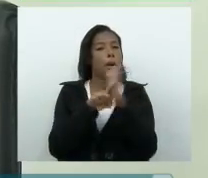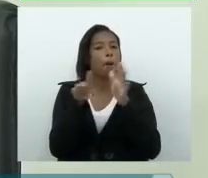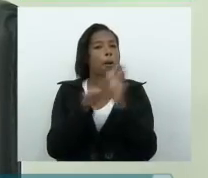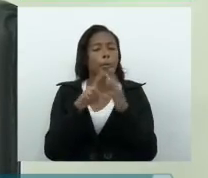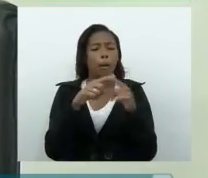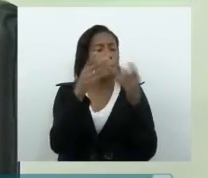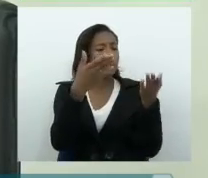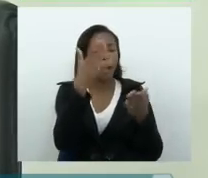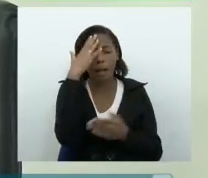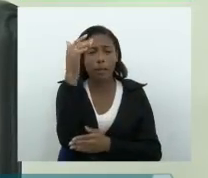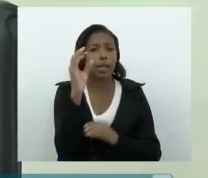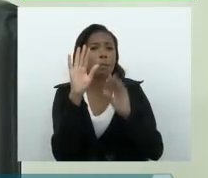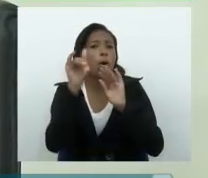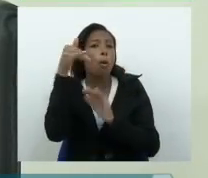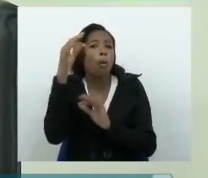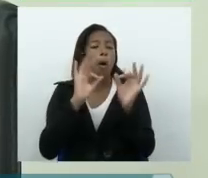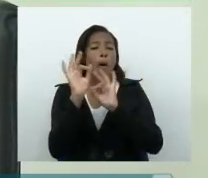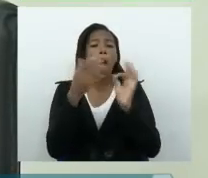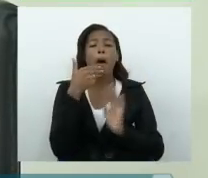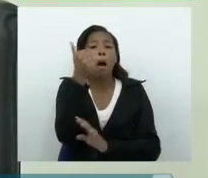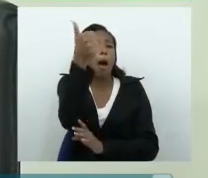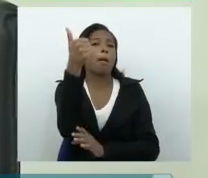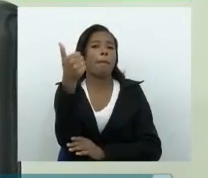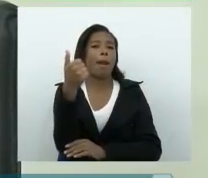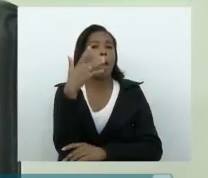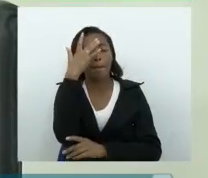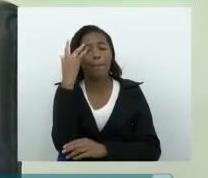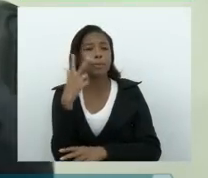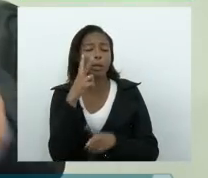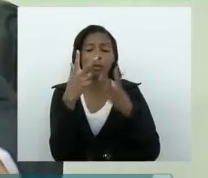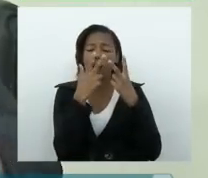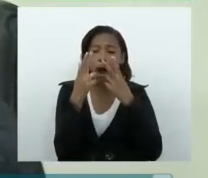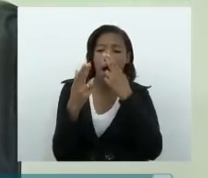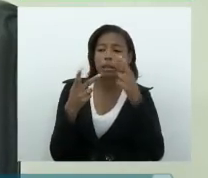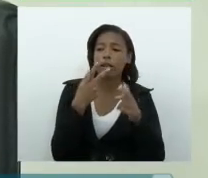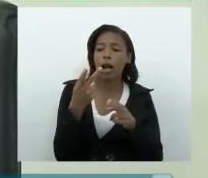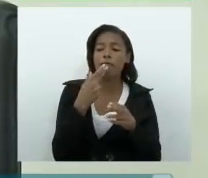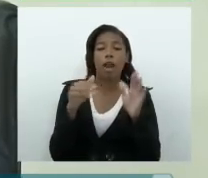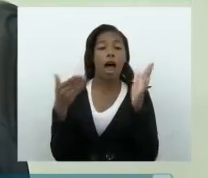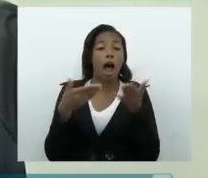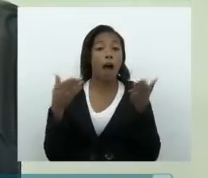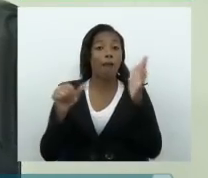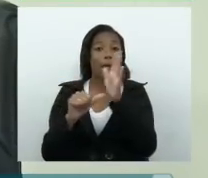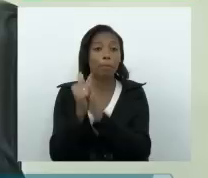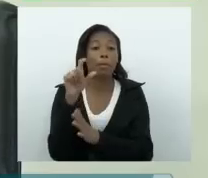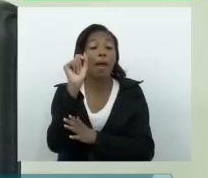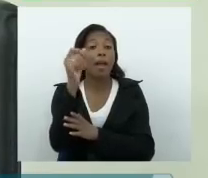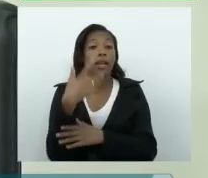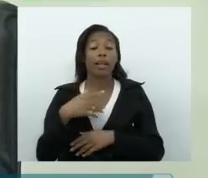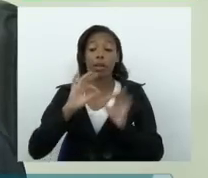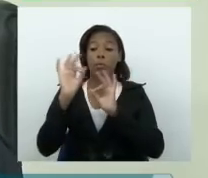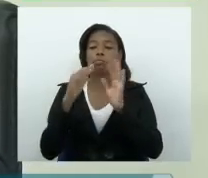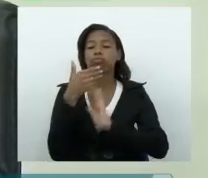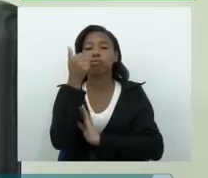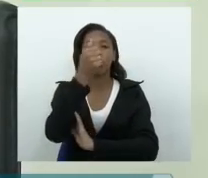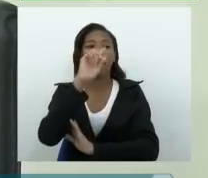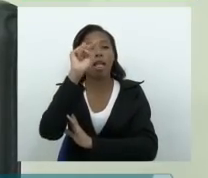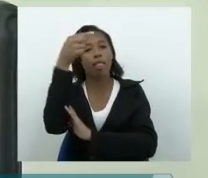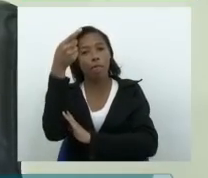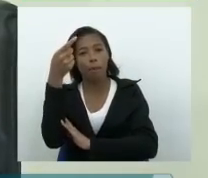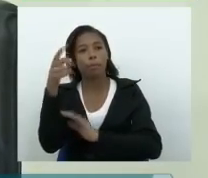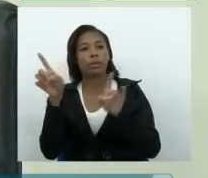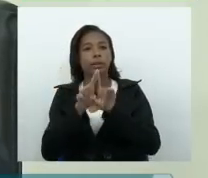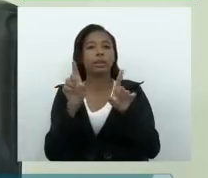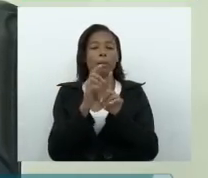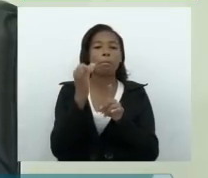que sabe qual é o melhor projeto. Ele que vai analisar e julgar agora no primeiro turno quem tem o melhor projeto. E no segundo turno,